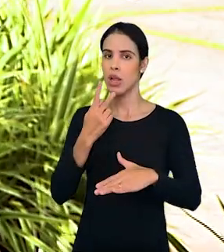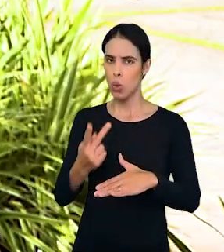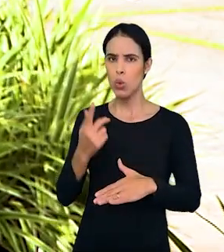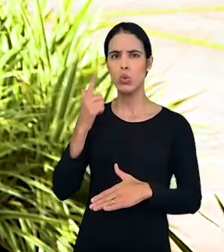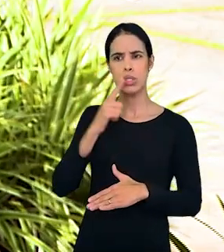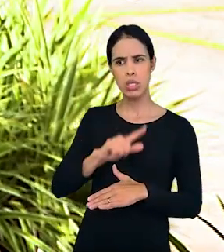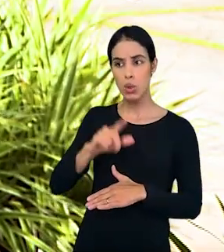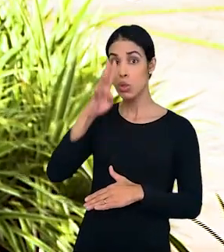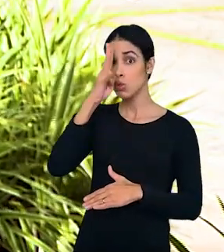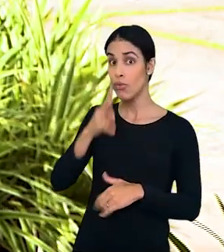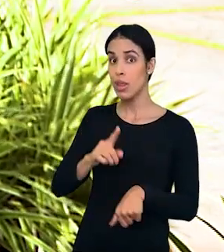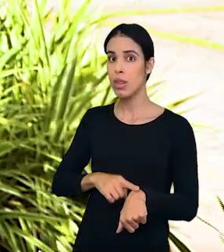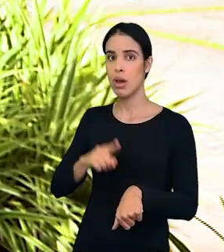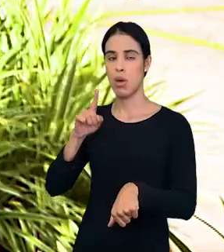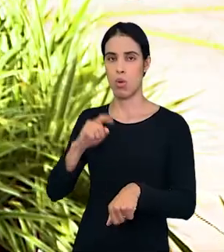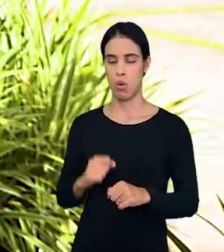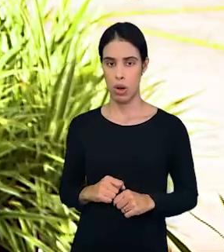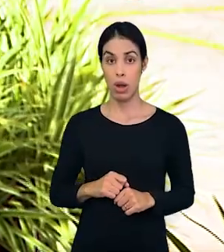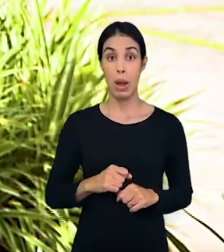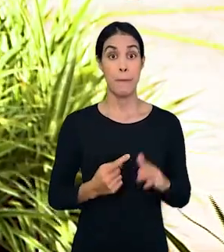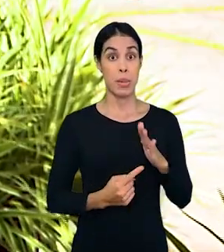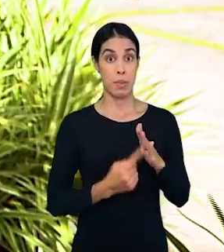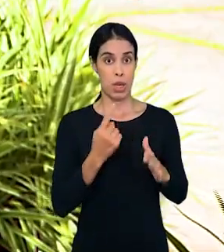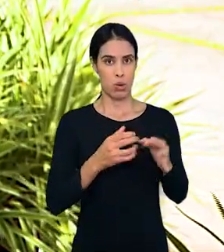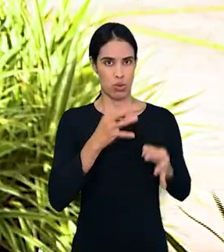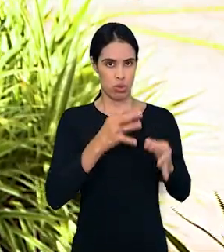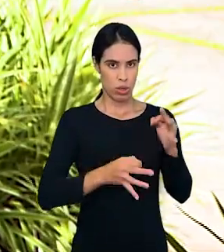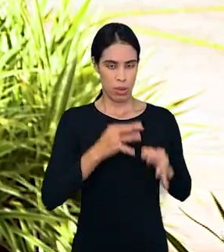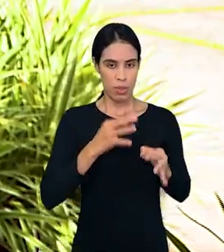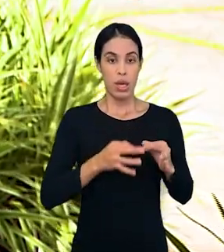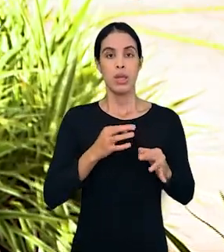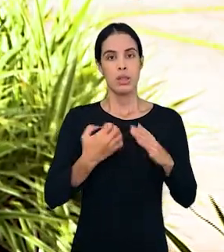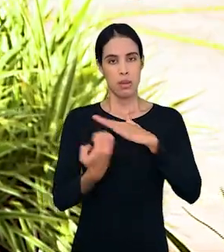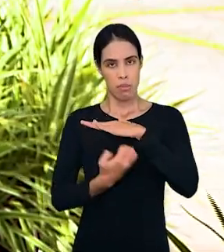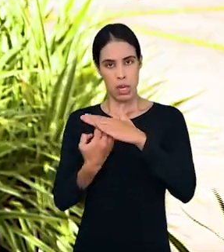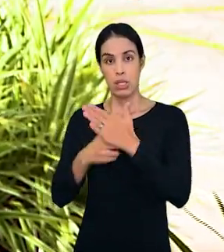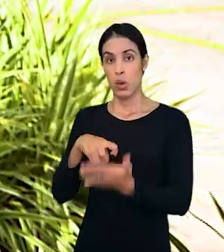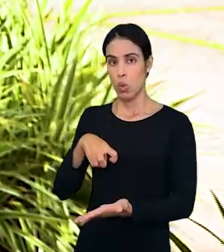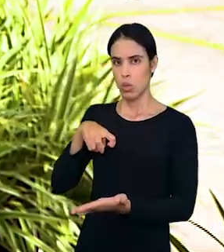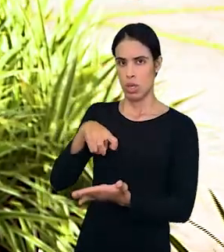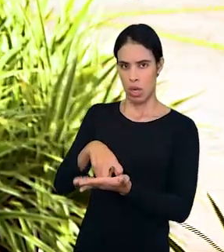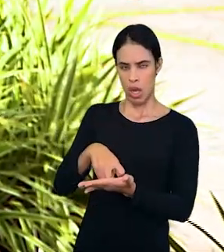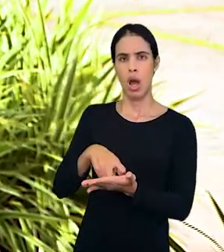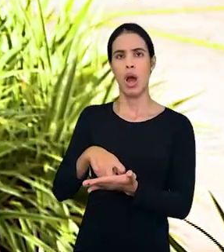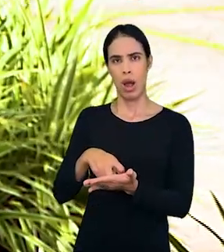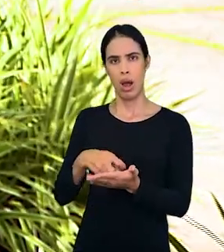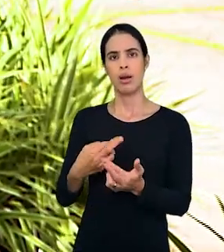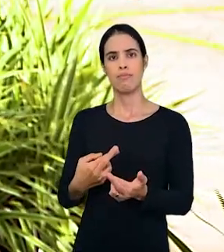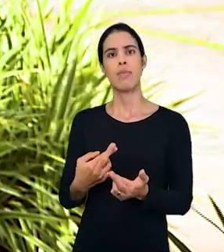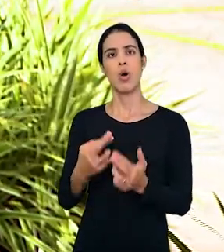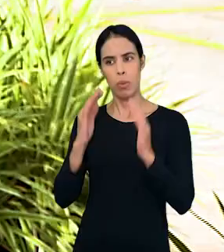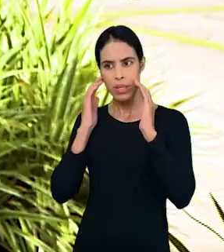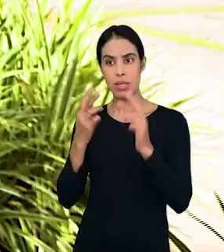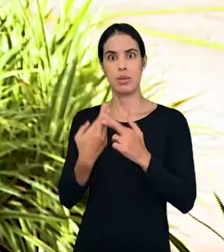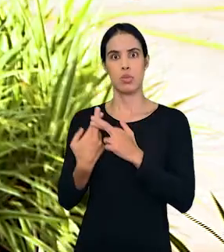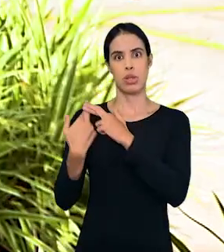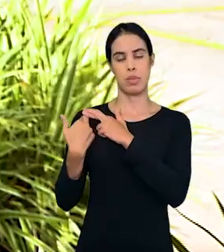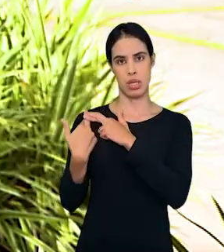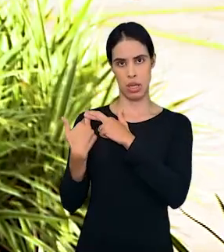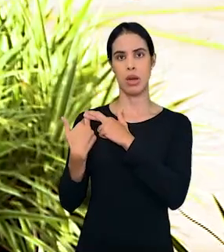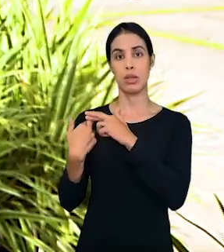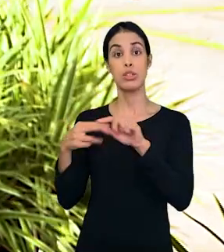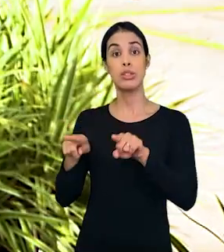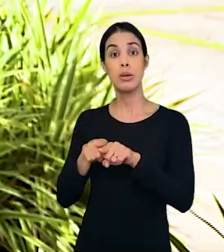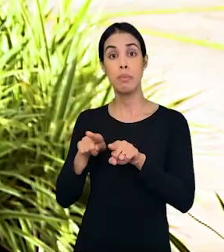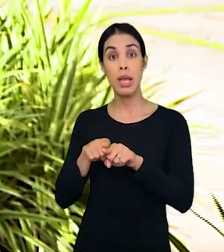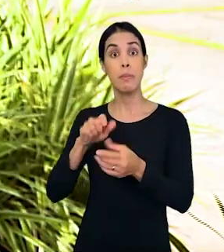de imediato. Em primeiro grau, a empresa foi condenada a estabelecer diversas obrigações sob pena de multa,